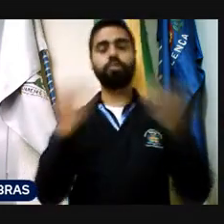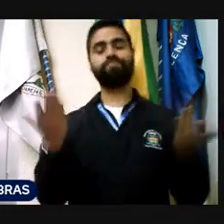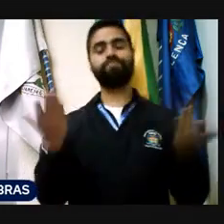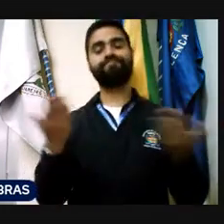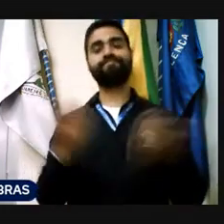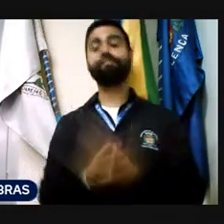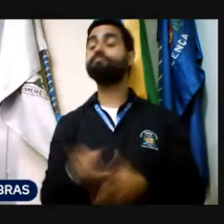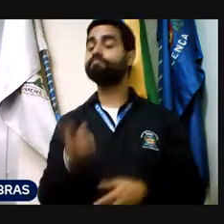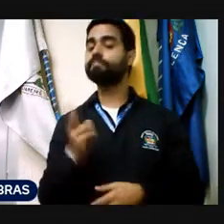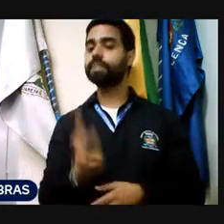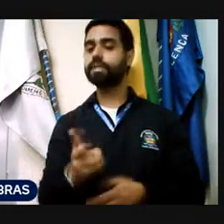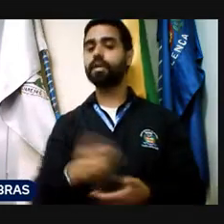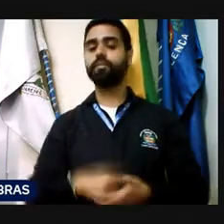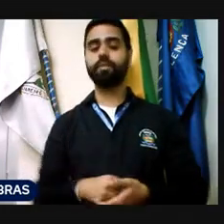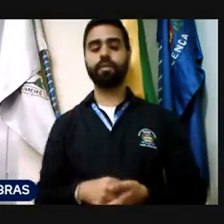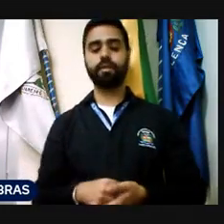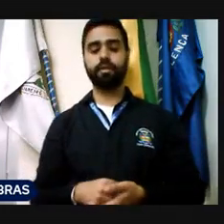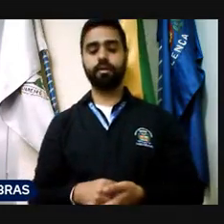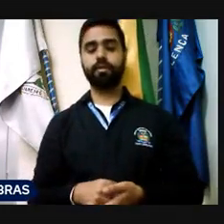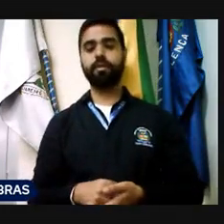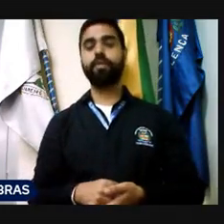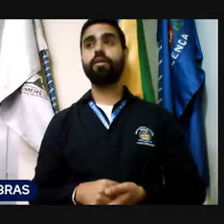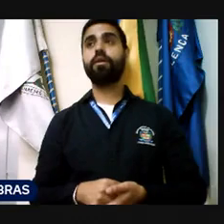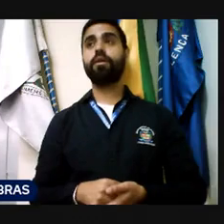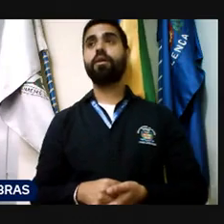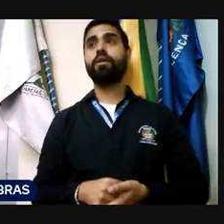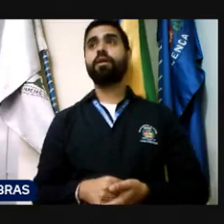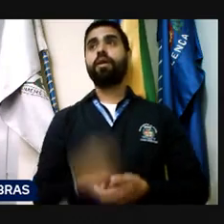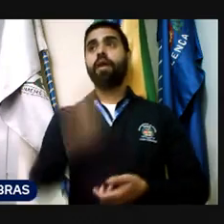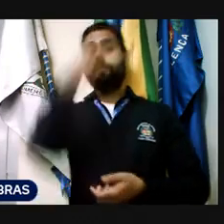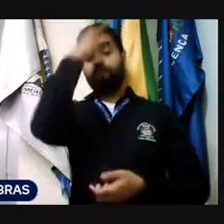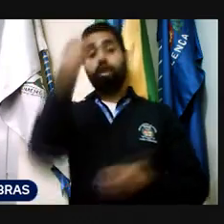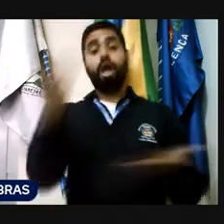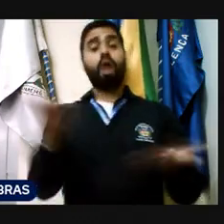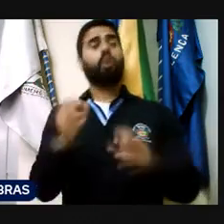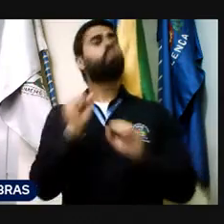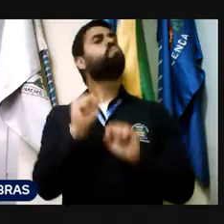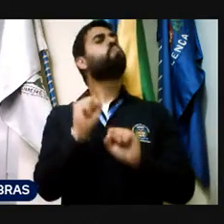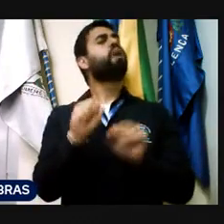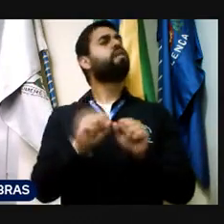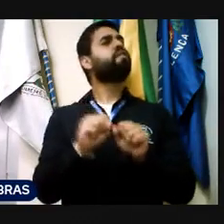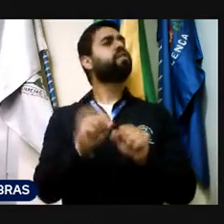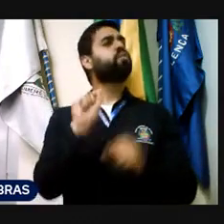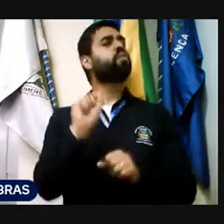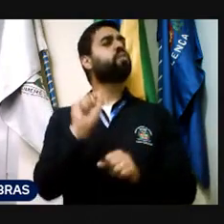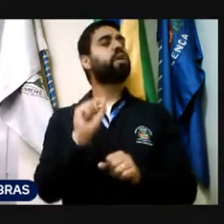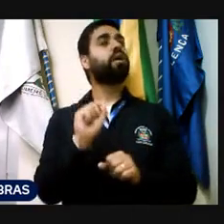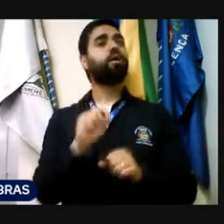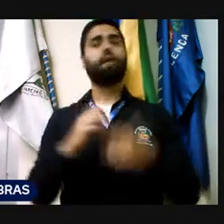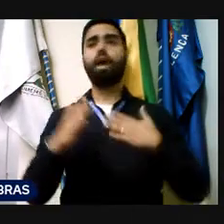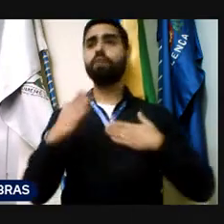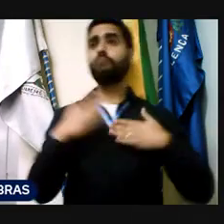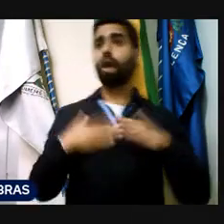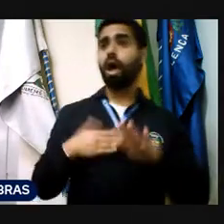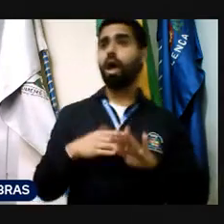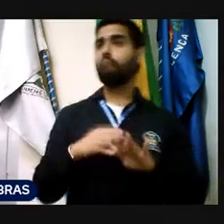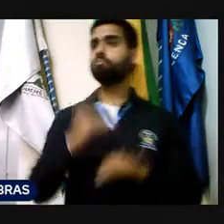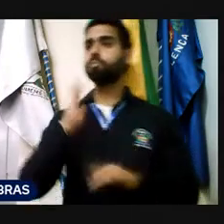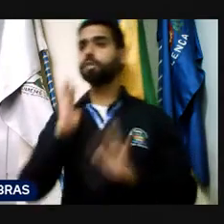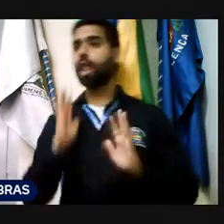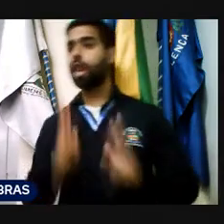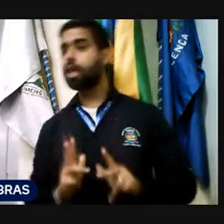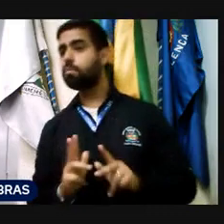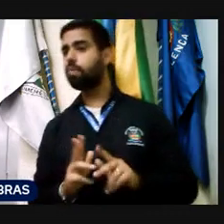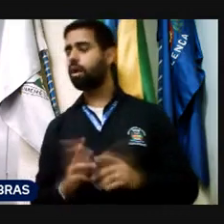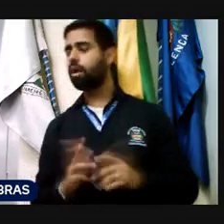ser o tempo todo. Então, a prefeitura, nessa época, o que ela poderia fazer? Aproveitar que está tudo mais tranquilo, os bairros limpos,